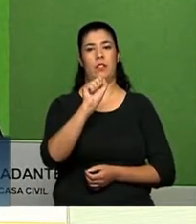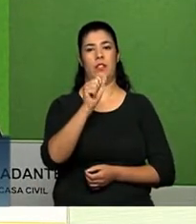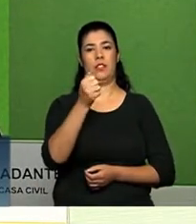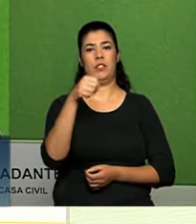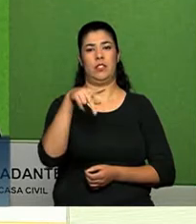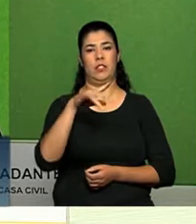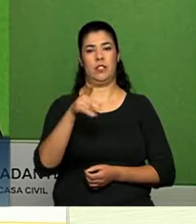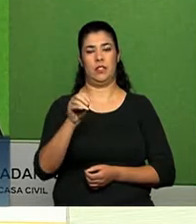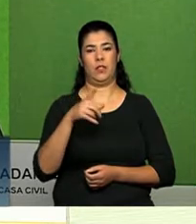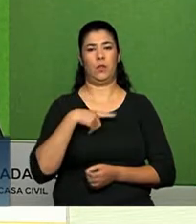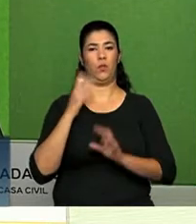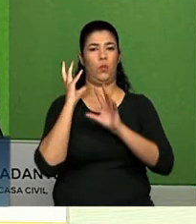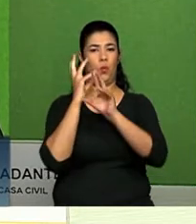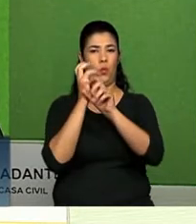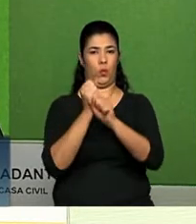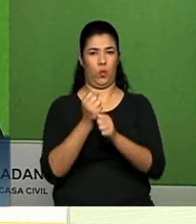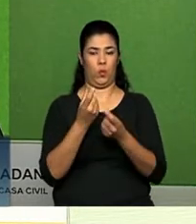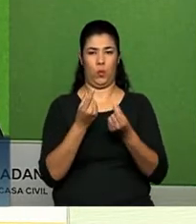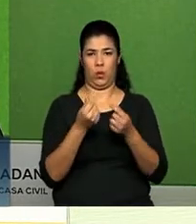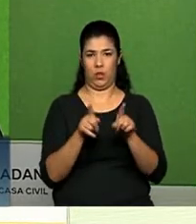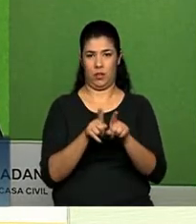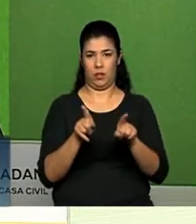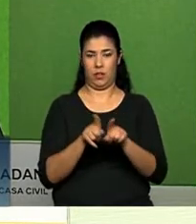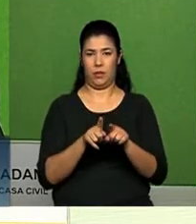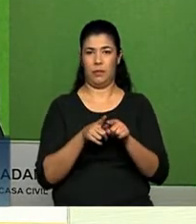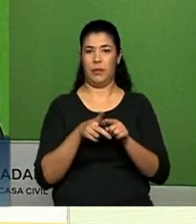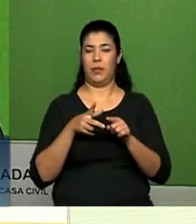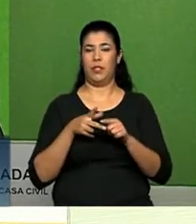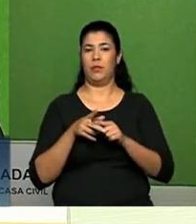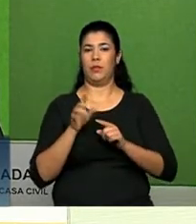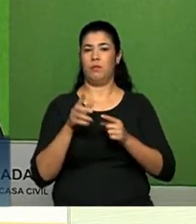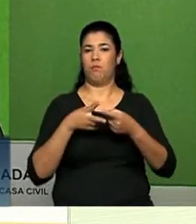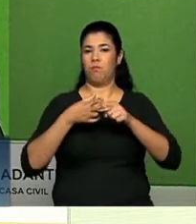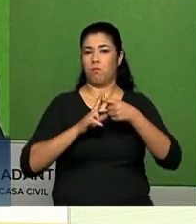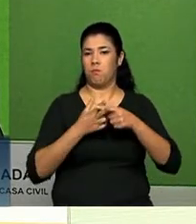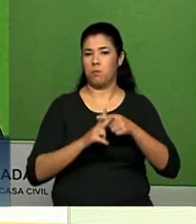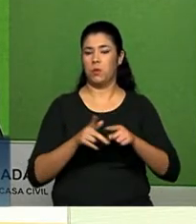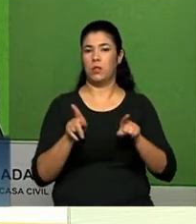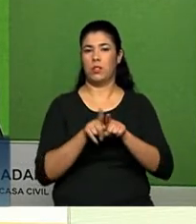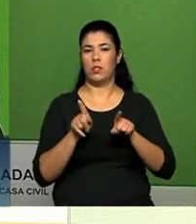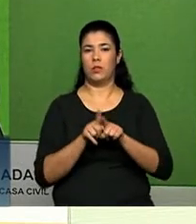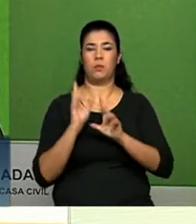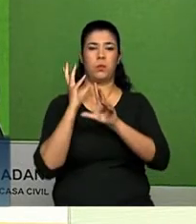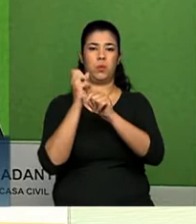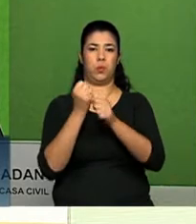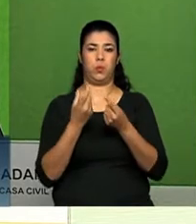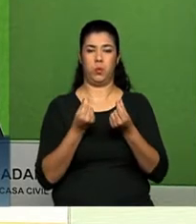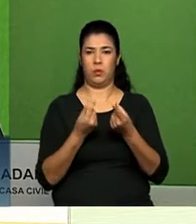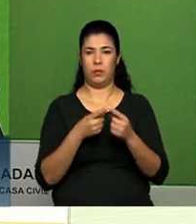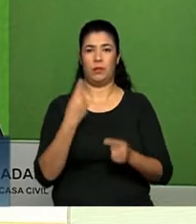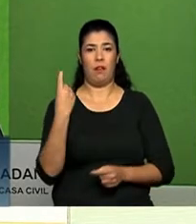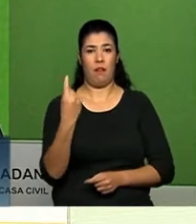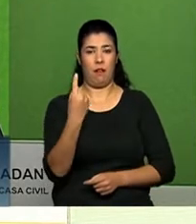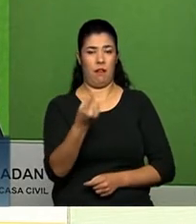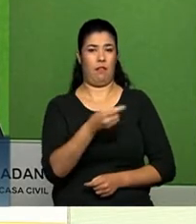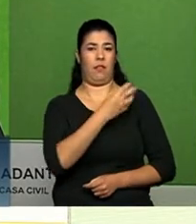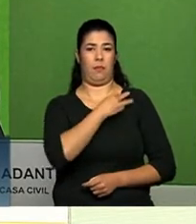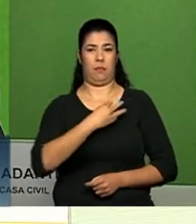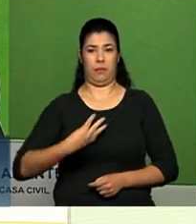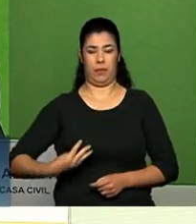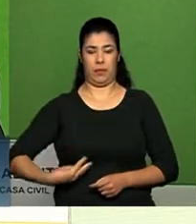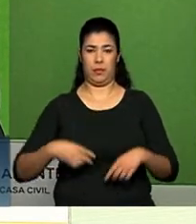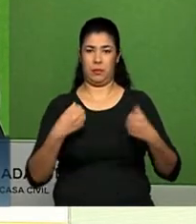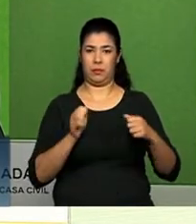um contingenciamento do orçamento e cada ministro, cada ministra deve apresentar